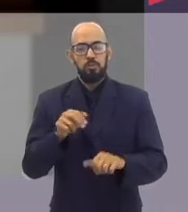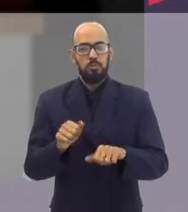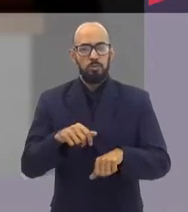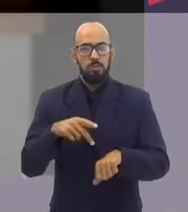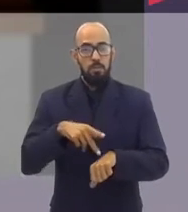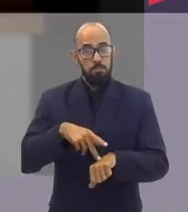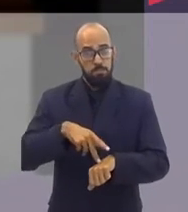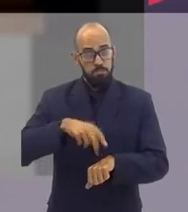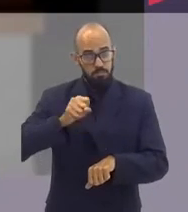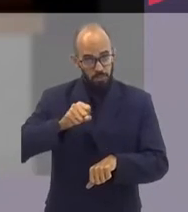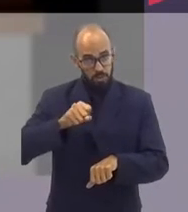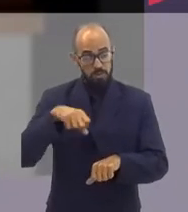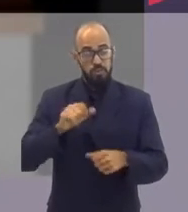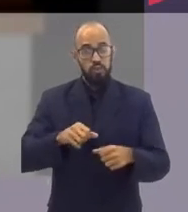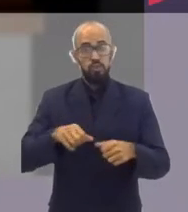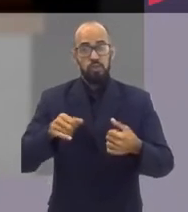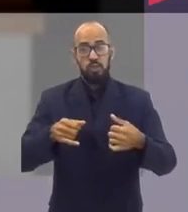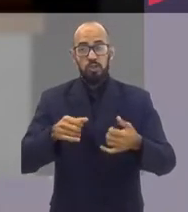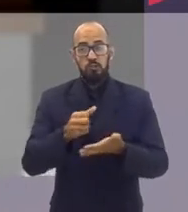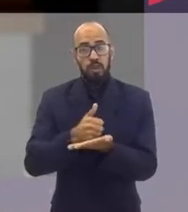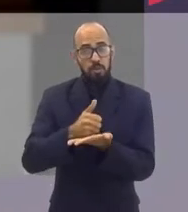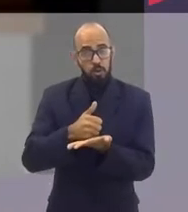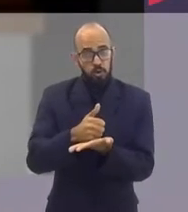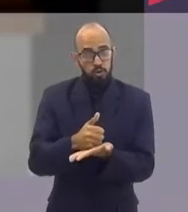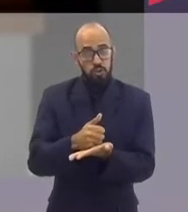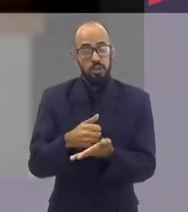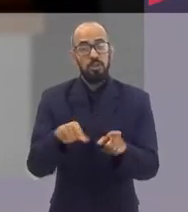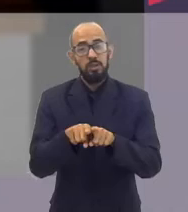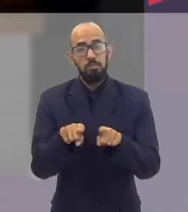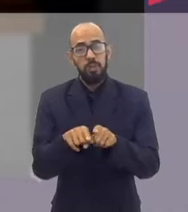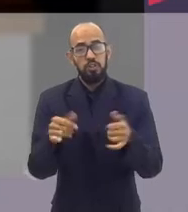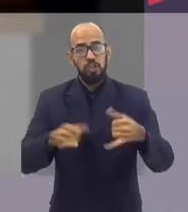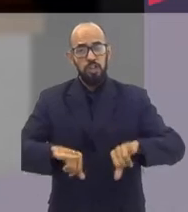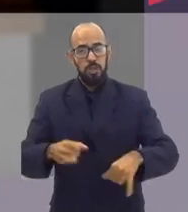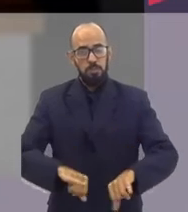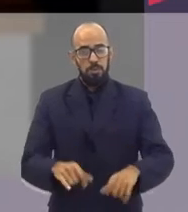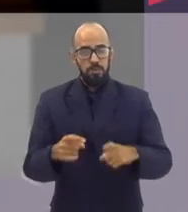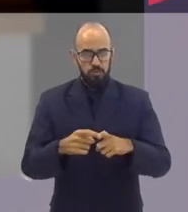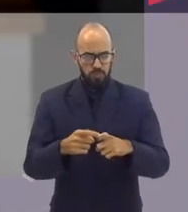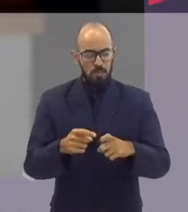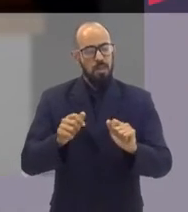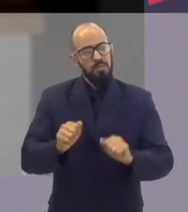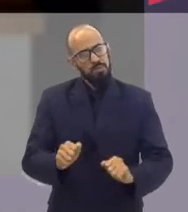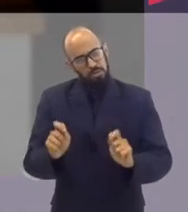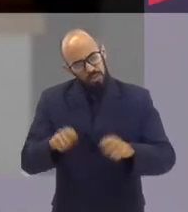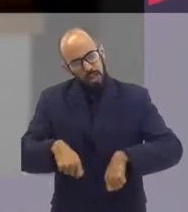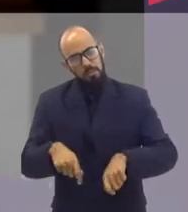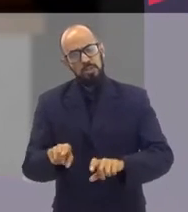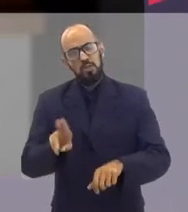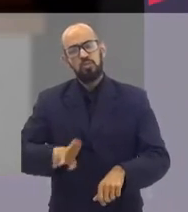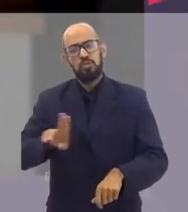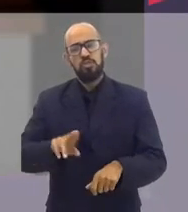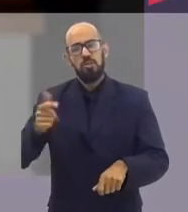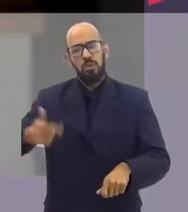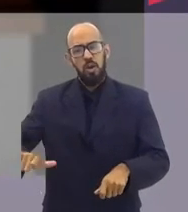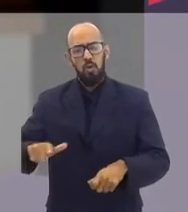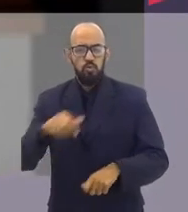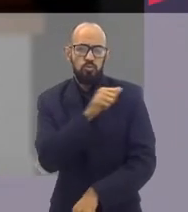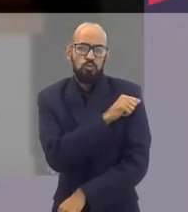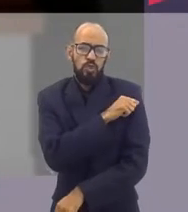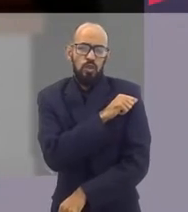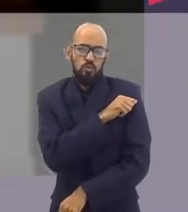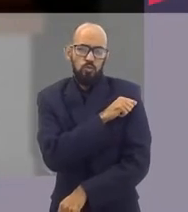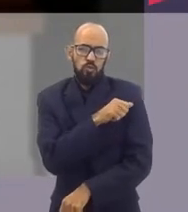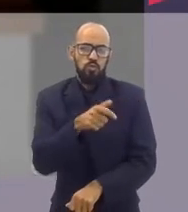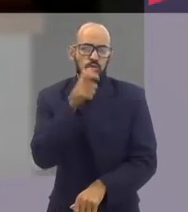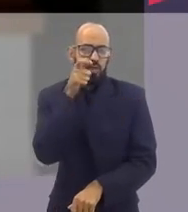de farmacologia e química medicinal, mas também pode ser utilizado por outros estudantes que se interessem por esse tipo de